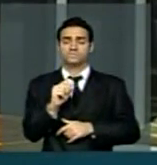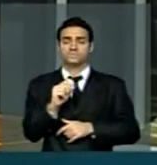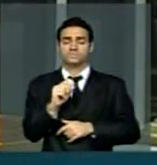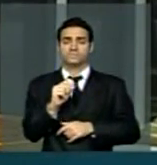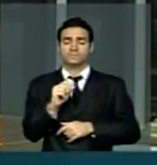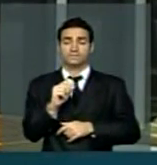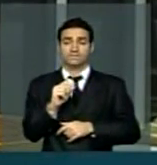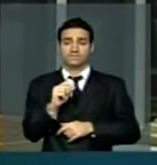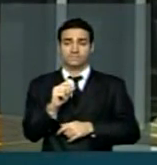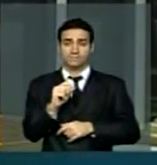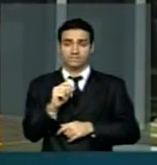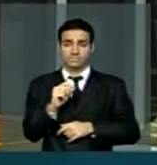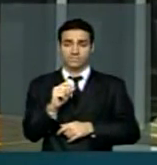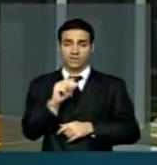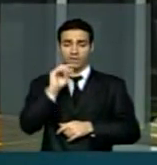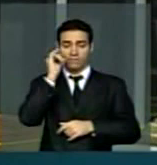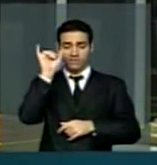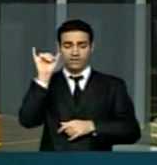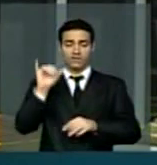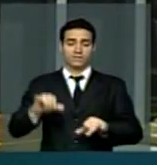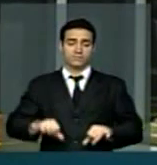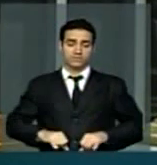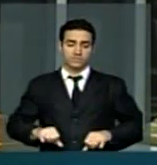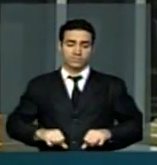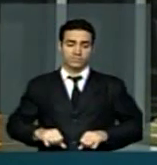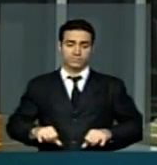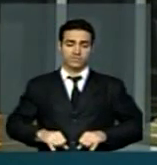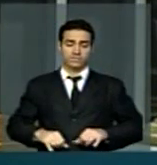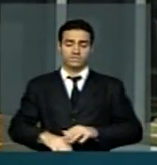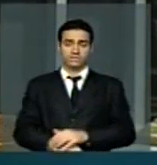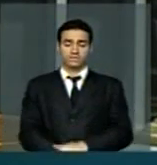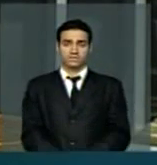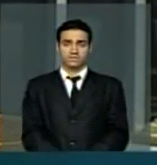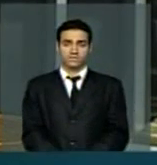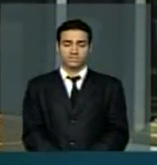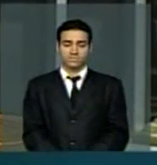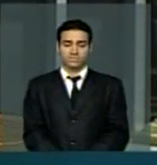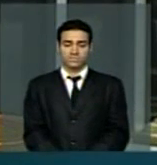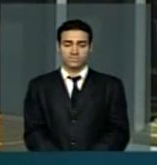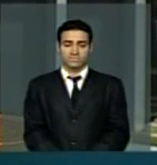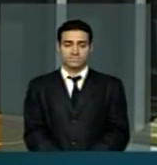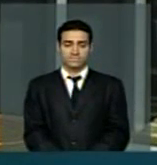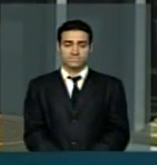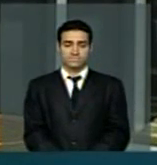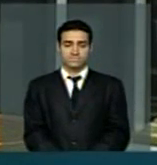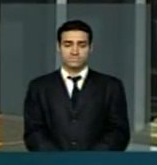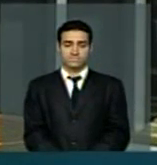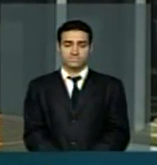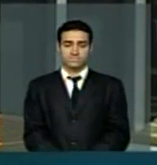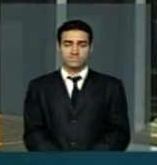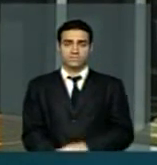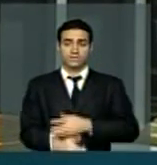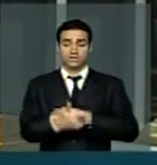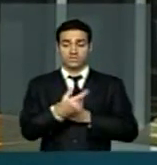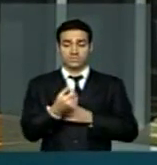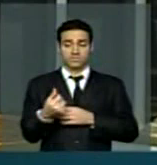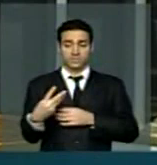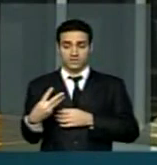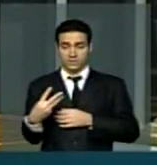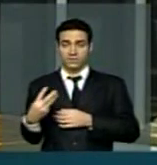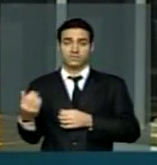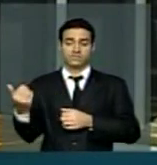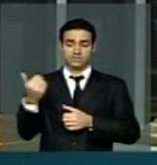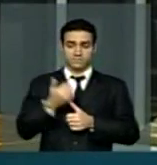deixando o sofrimento para trás. Eu, que estou desde 2003, quando cheguei